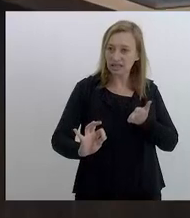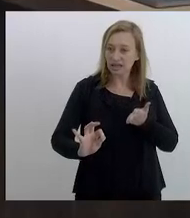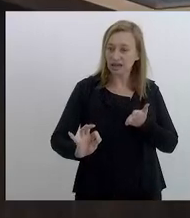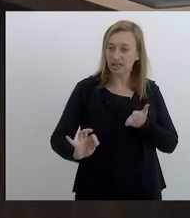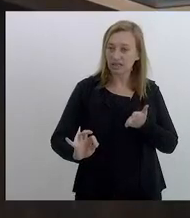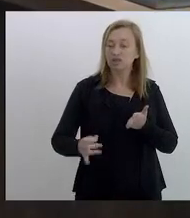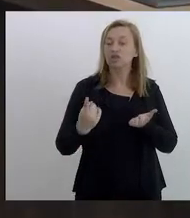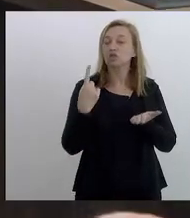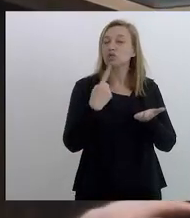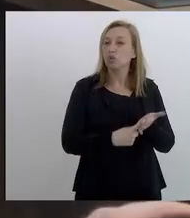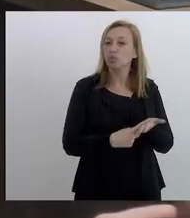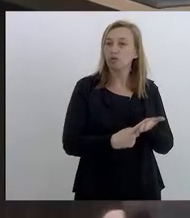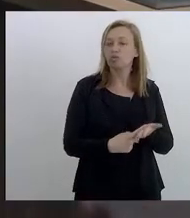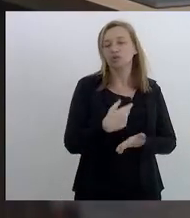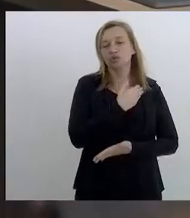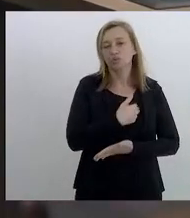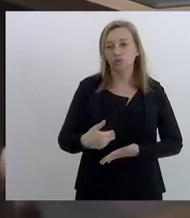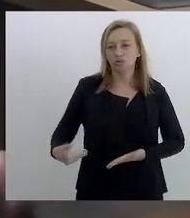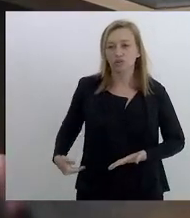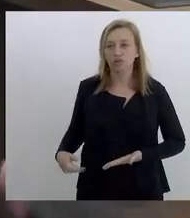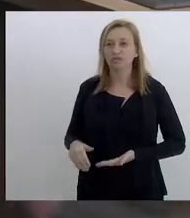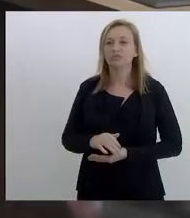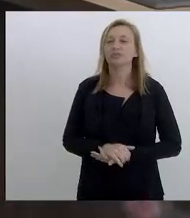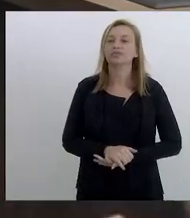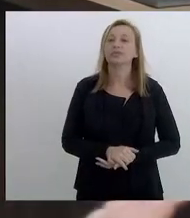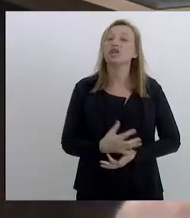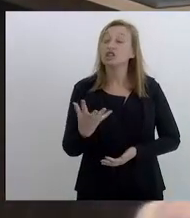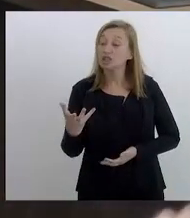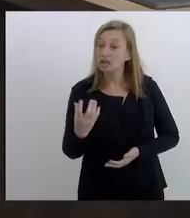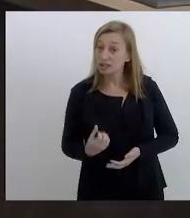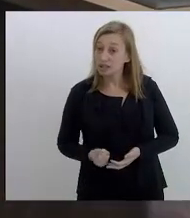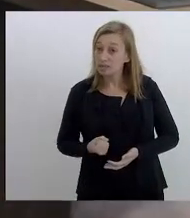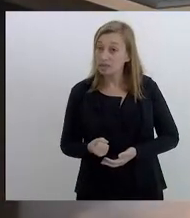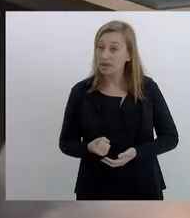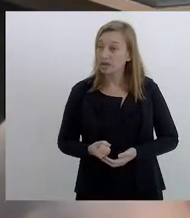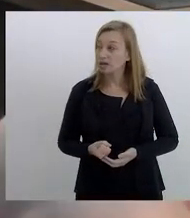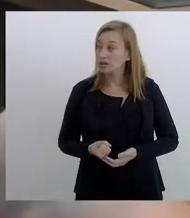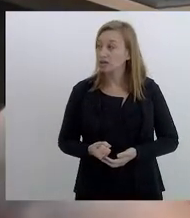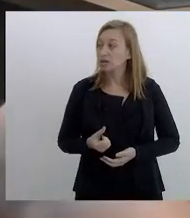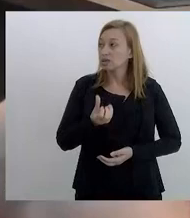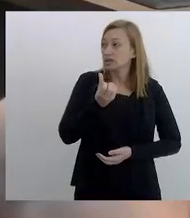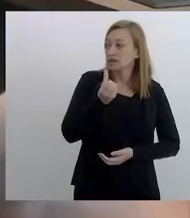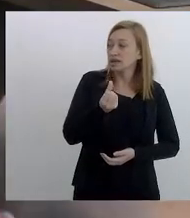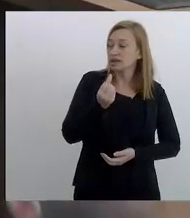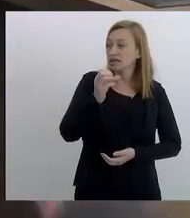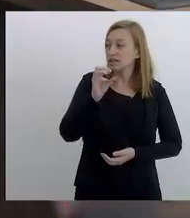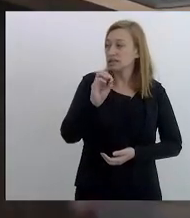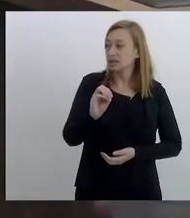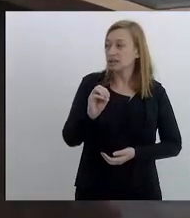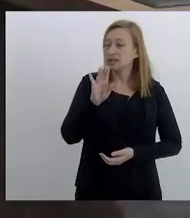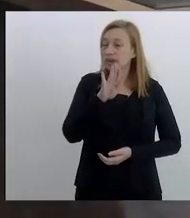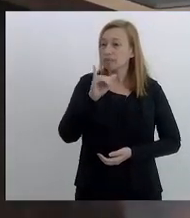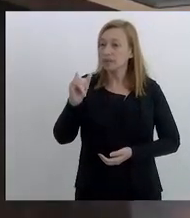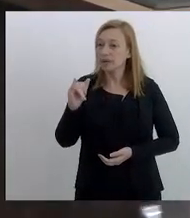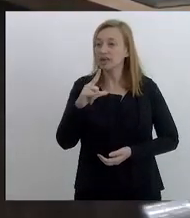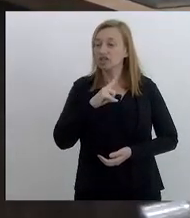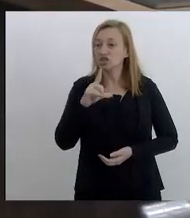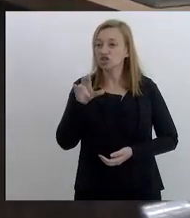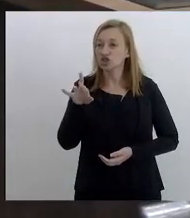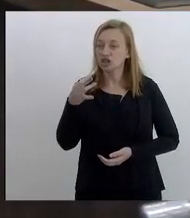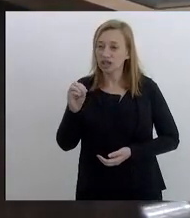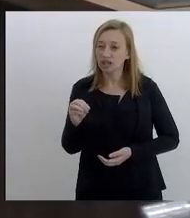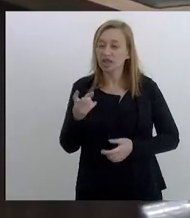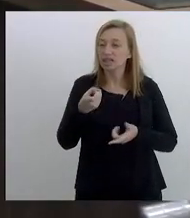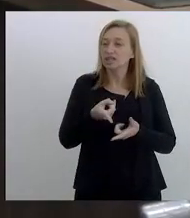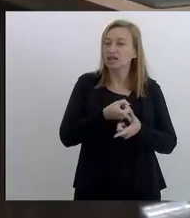de compromisso com o governo, de receberem daqueles 60 bi que nós tínhamos de crédito da